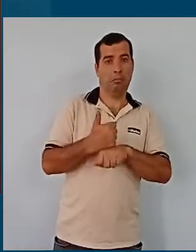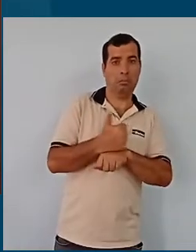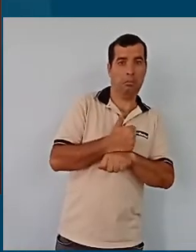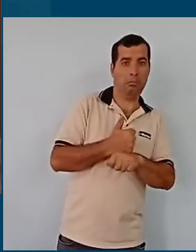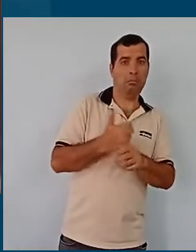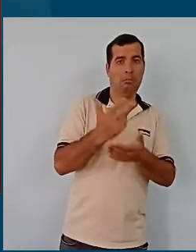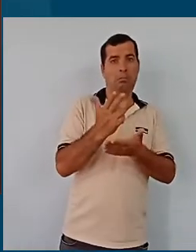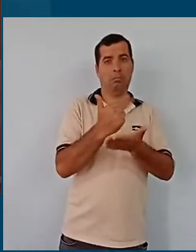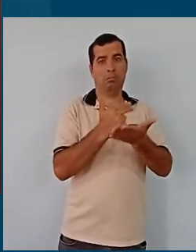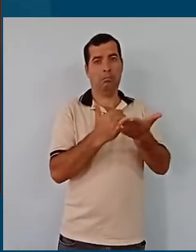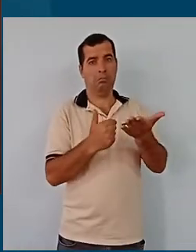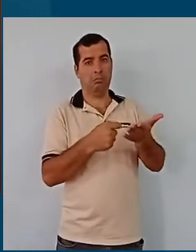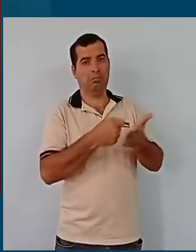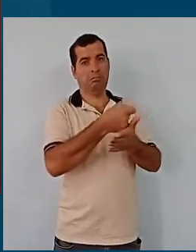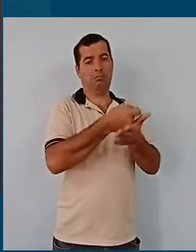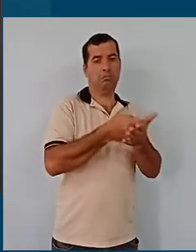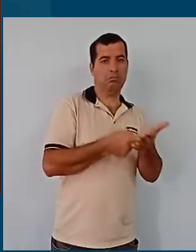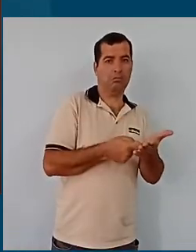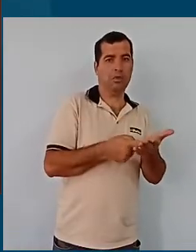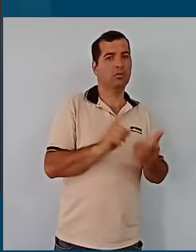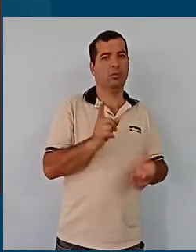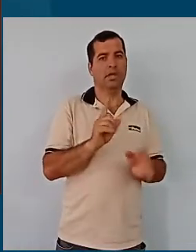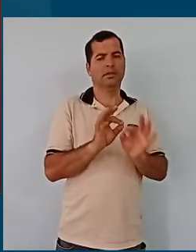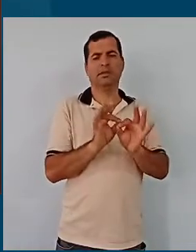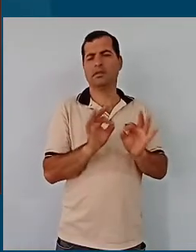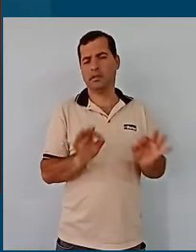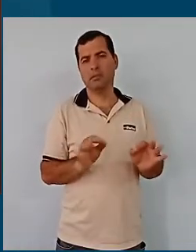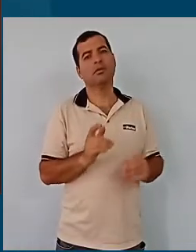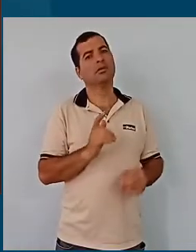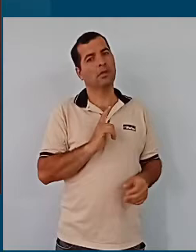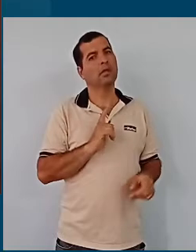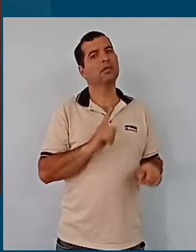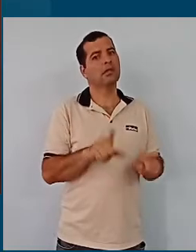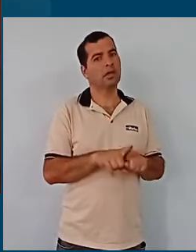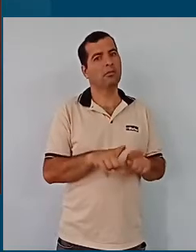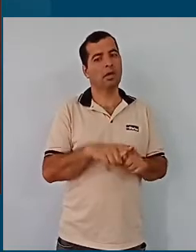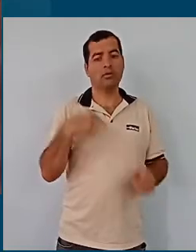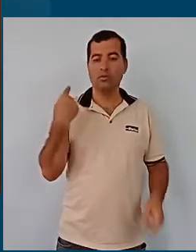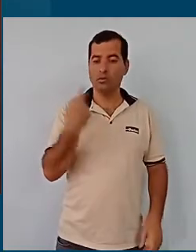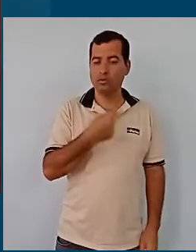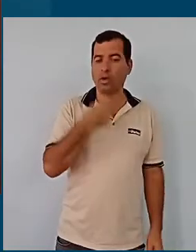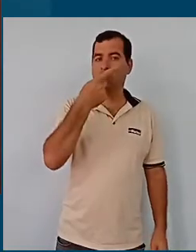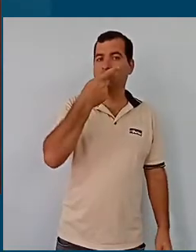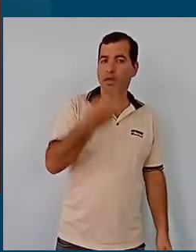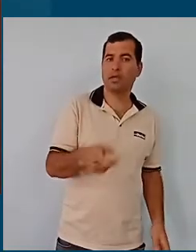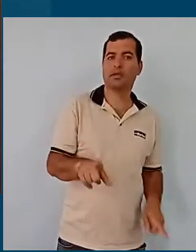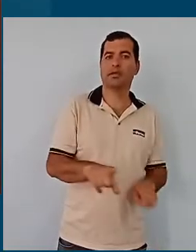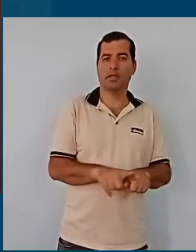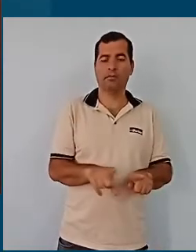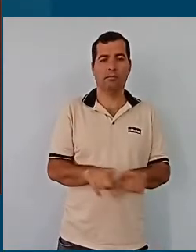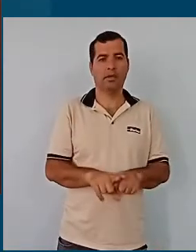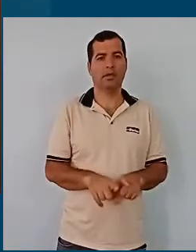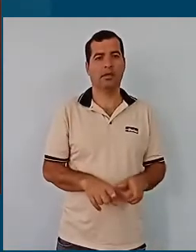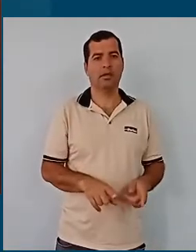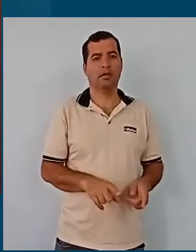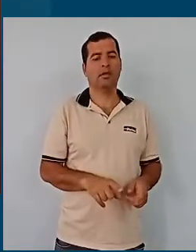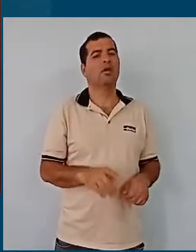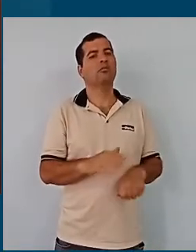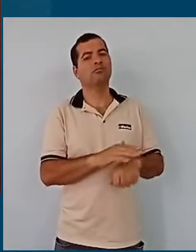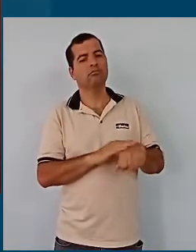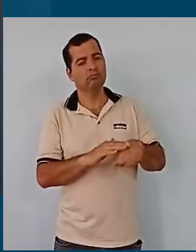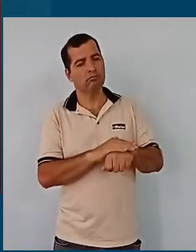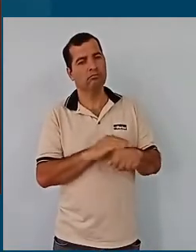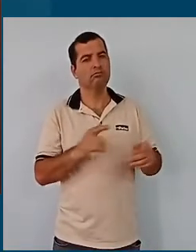pintores, dos escritores, mas o mais elaborado da nossa própria fala e o mais elaborado da produção cultural